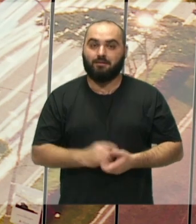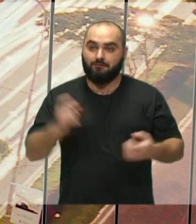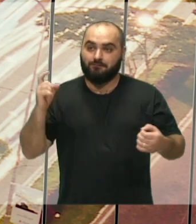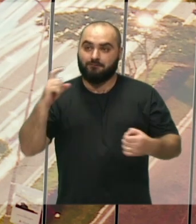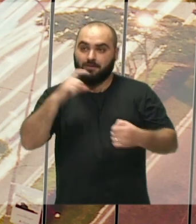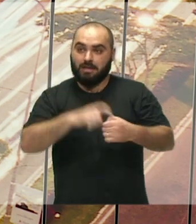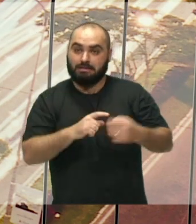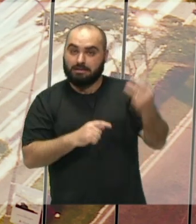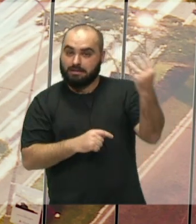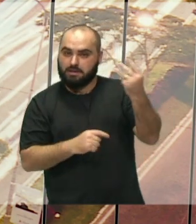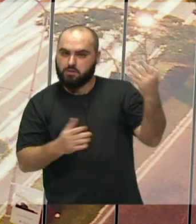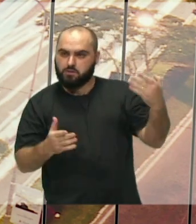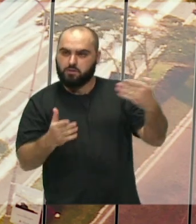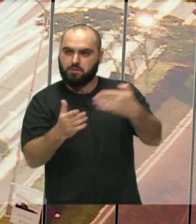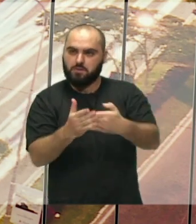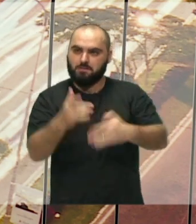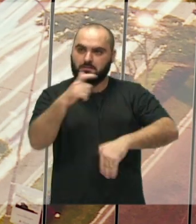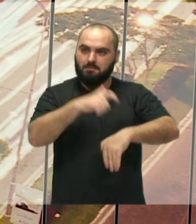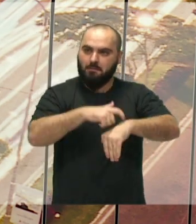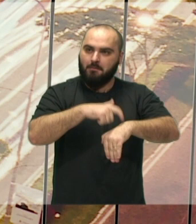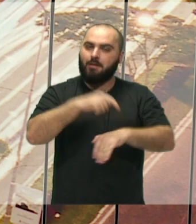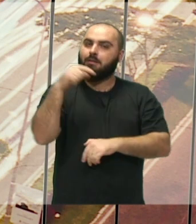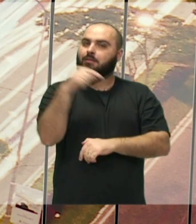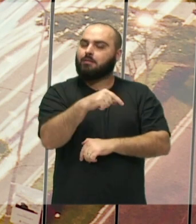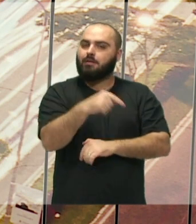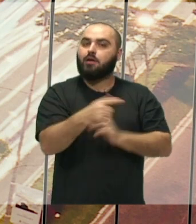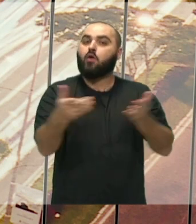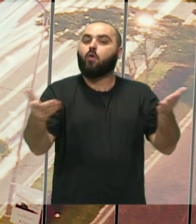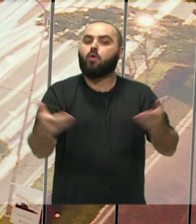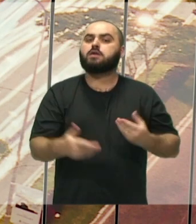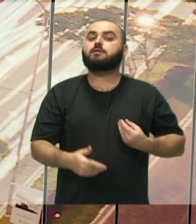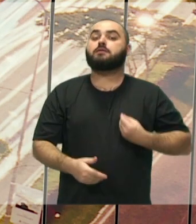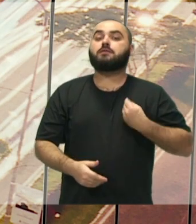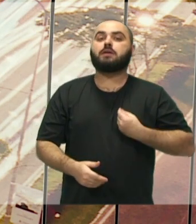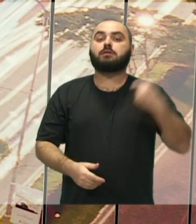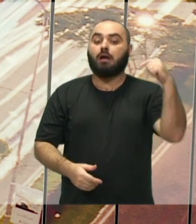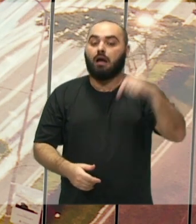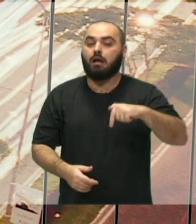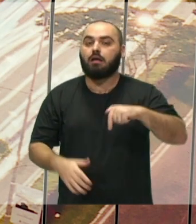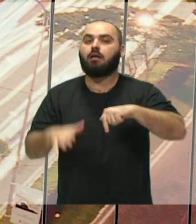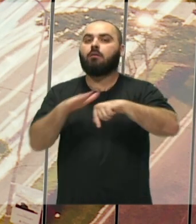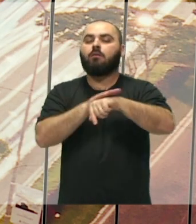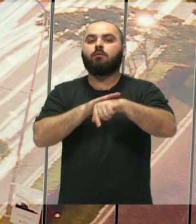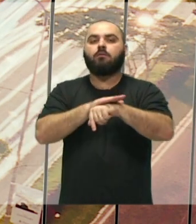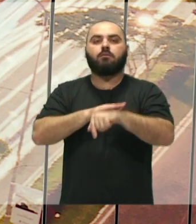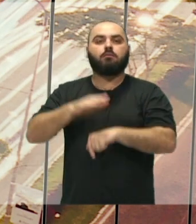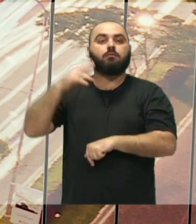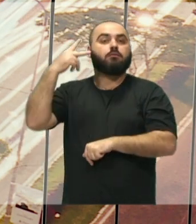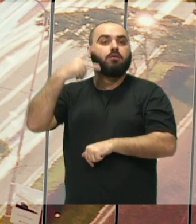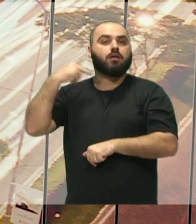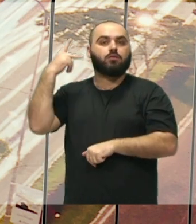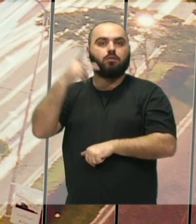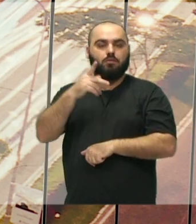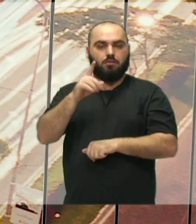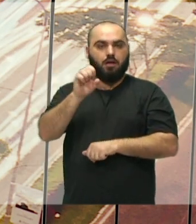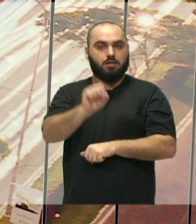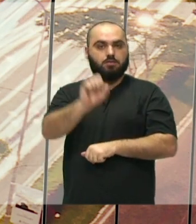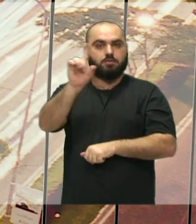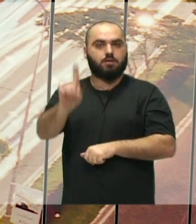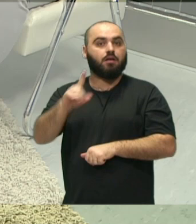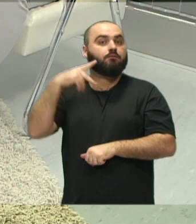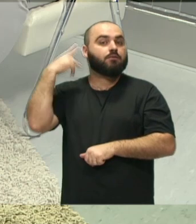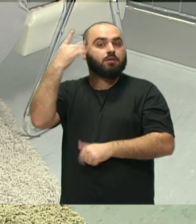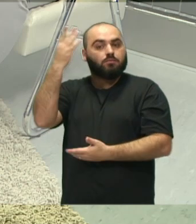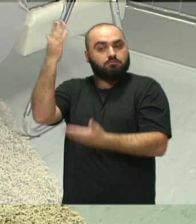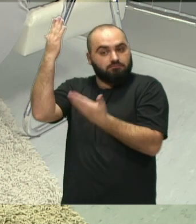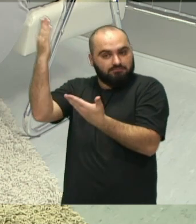Voltamos com o terceiro e último bloco do Fala Vereador. Hoje está conosco aqui no estúdio o vereador do Solidariedade, Osmar Teixeira.